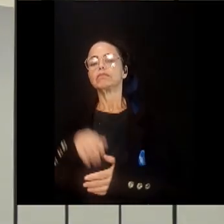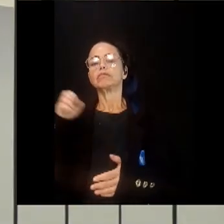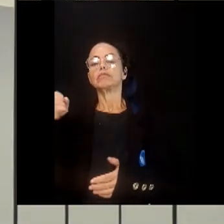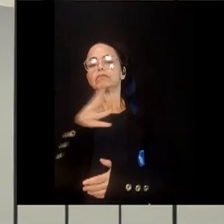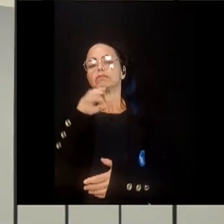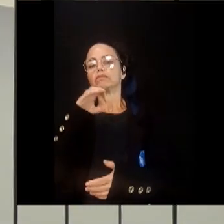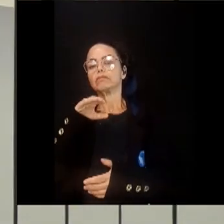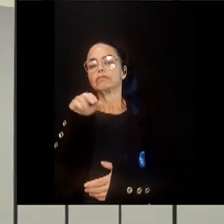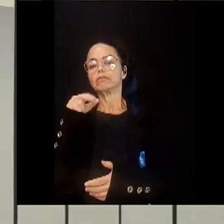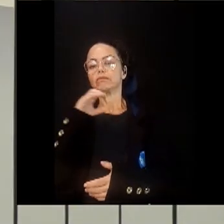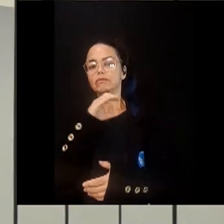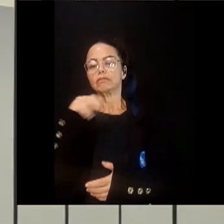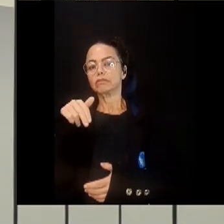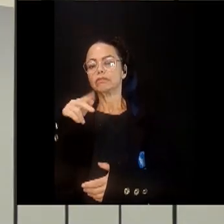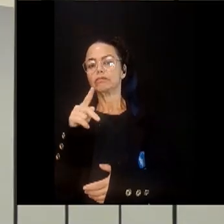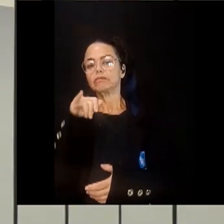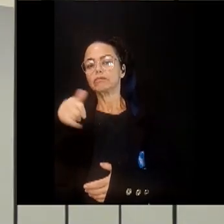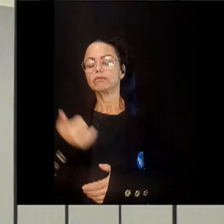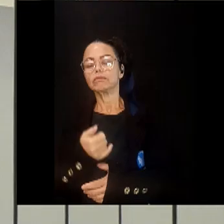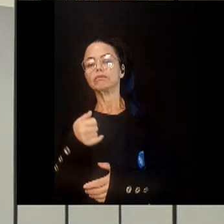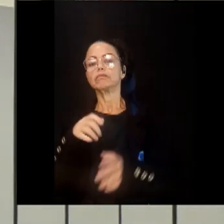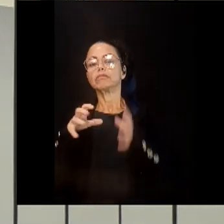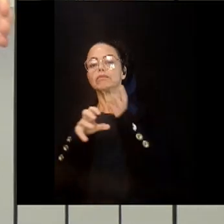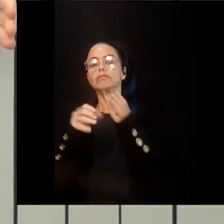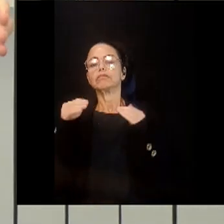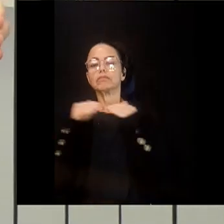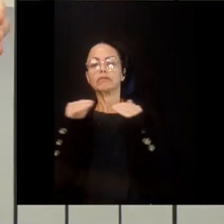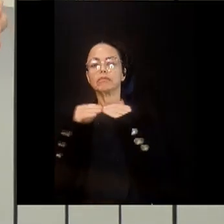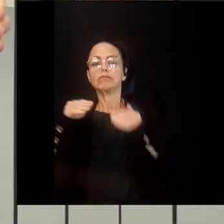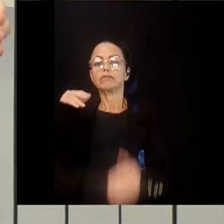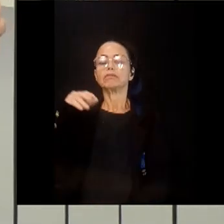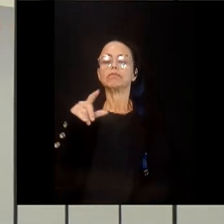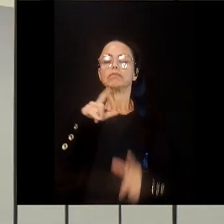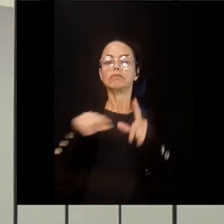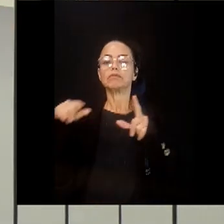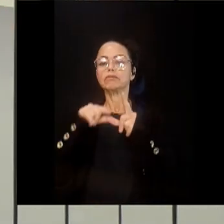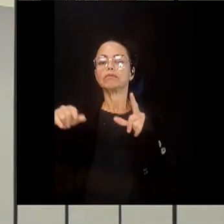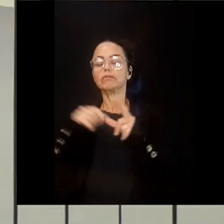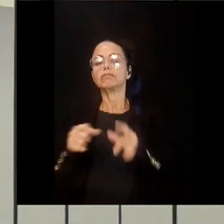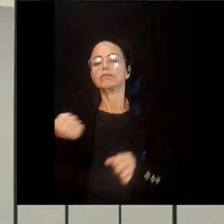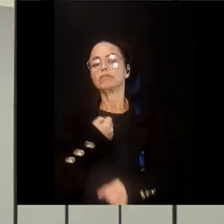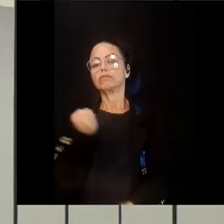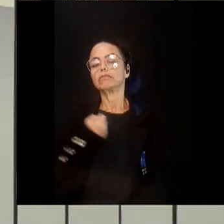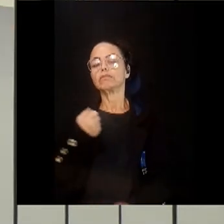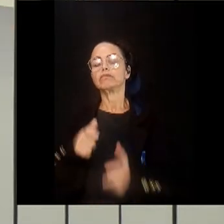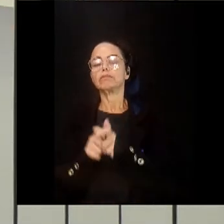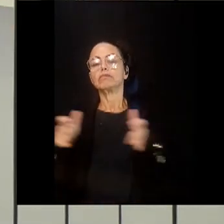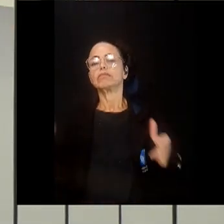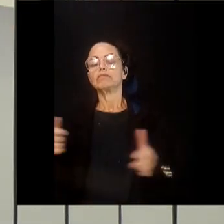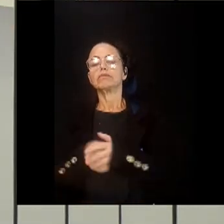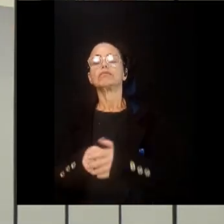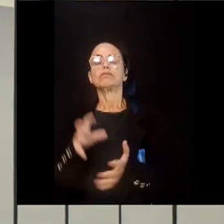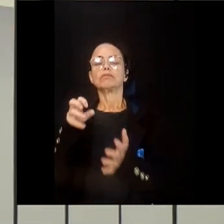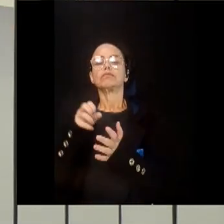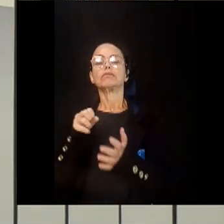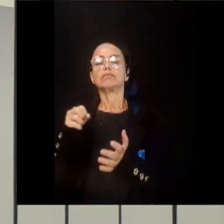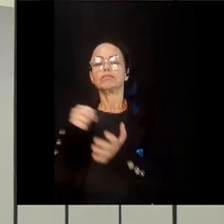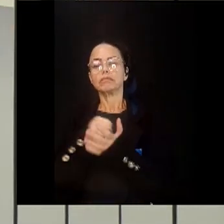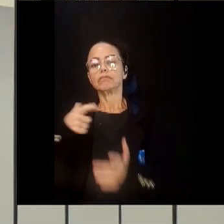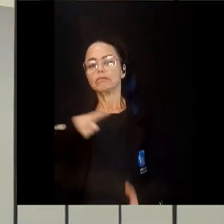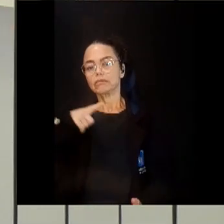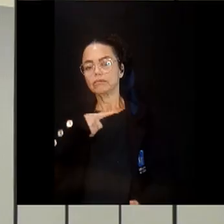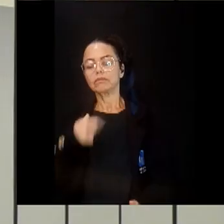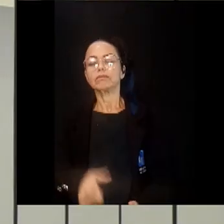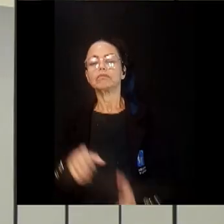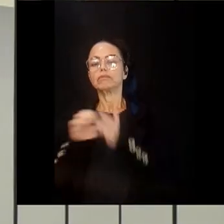combinar letras e números para ampliar a quantidade de registros disponíveis. Mas quem já tem empresa ou